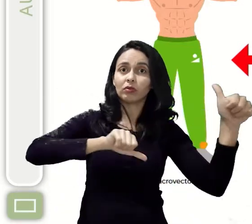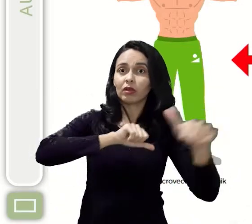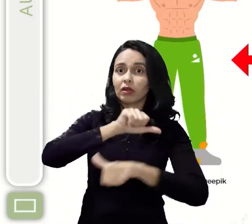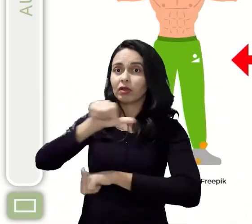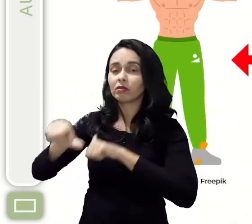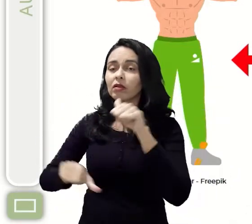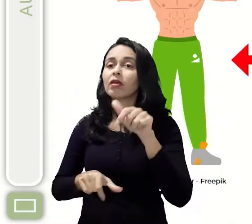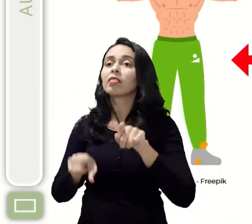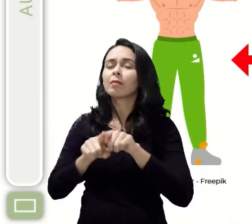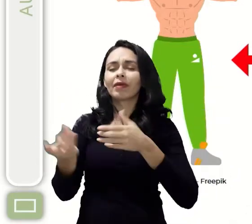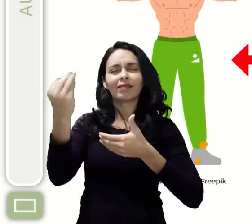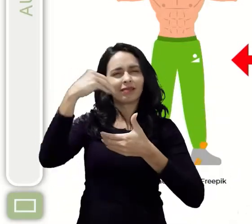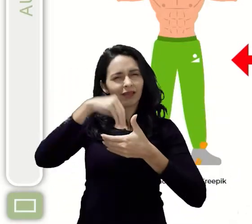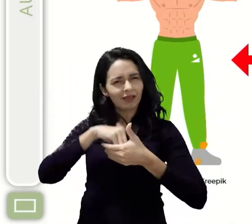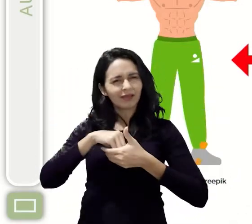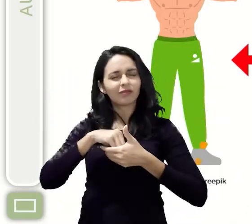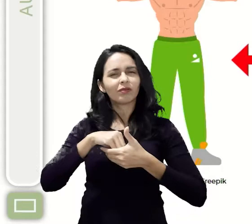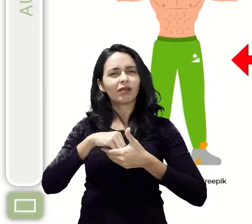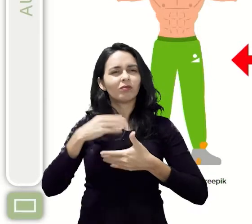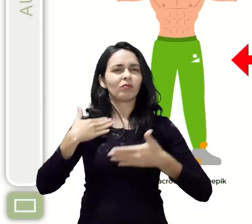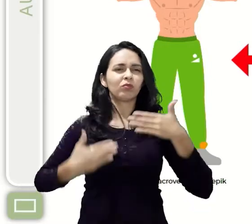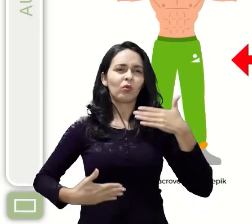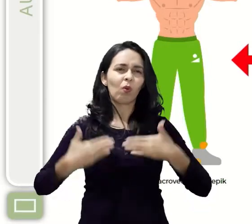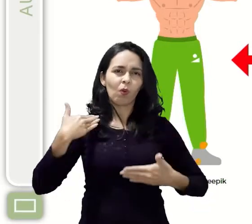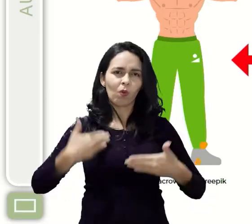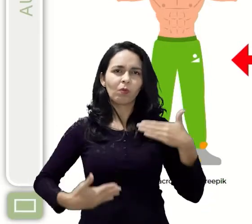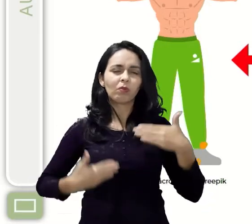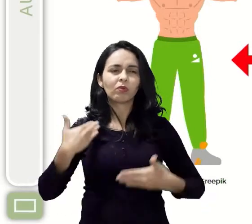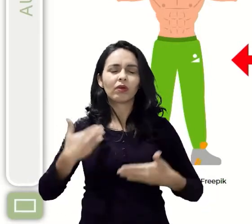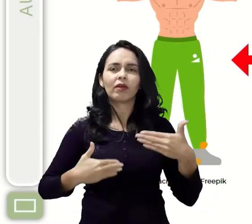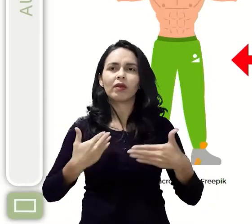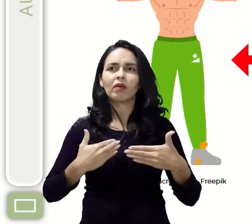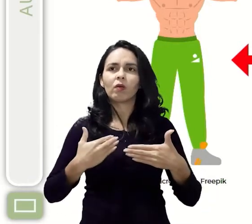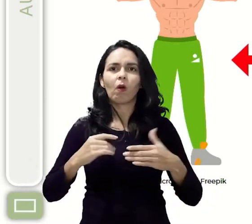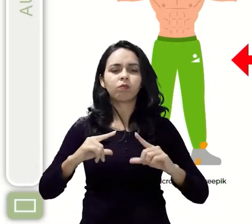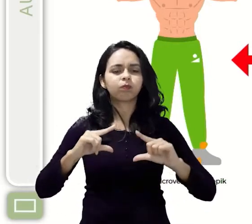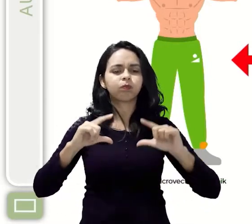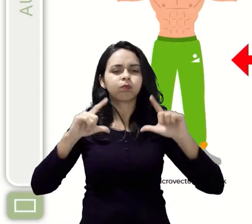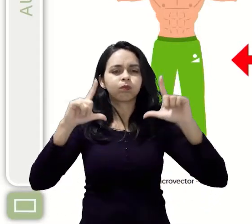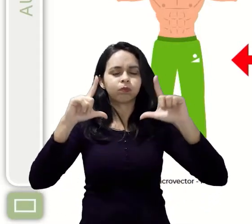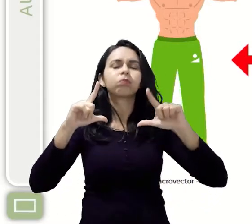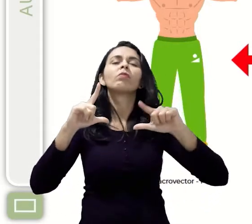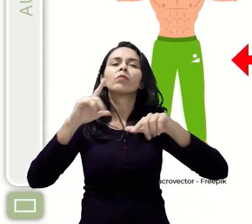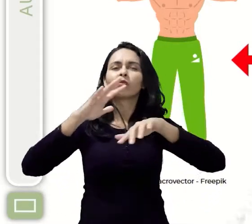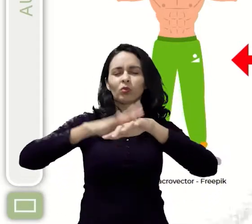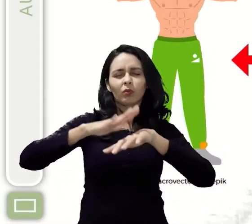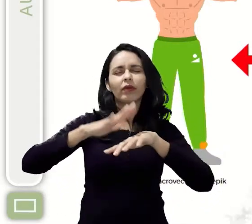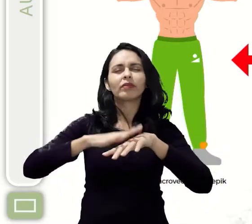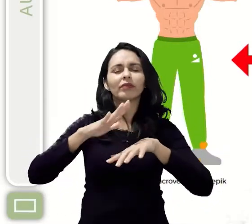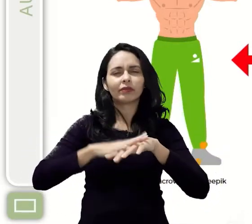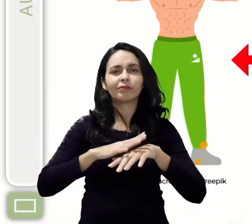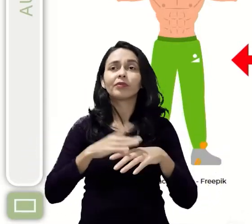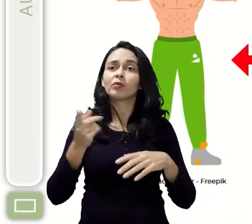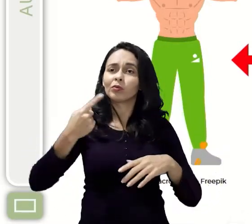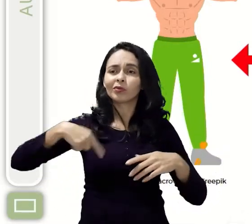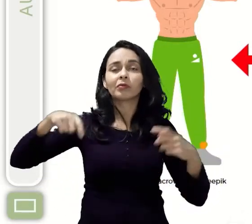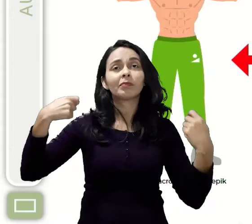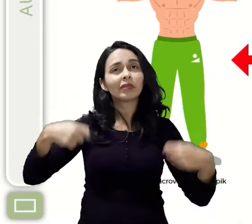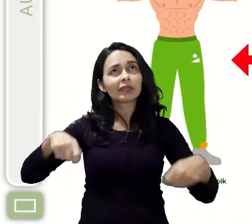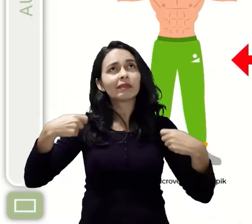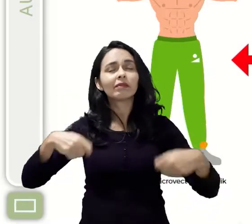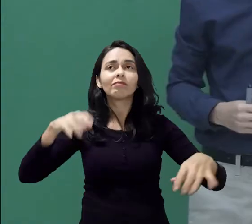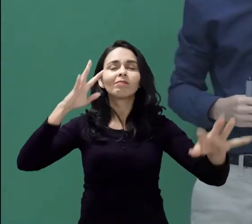modificações elas alteram a função orgânica e aumentam a fragilidade das doenças então é nesse momento que nós